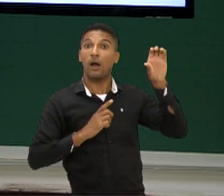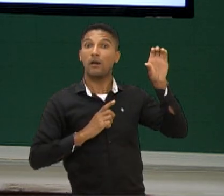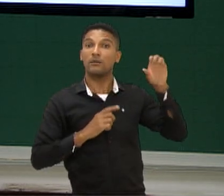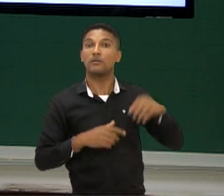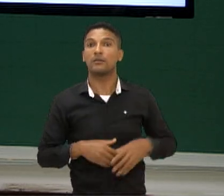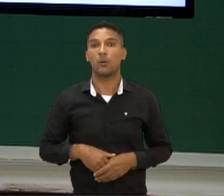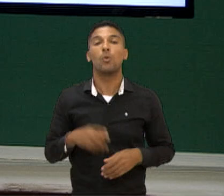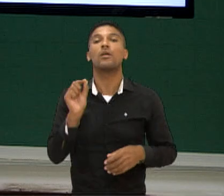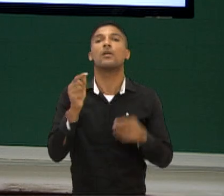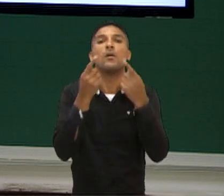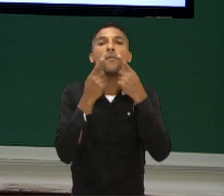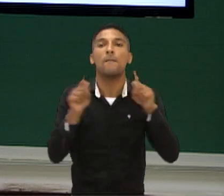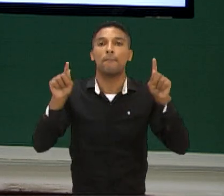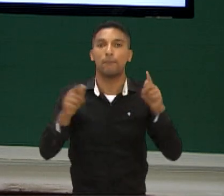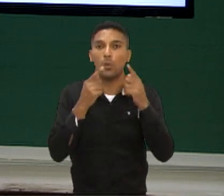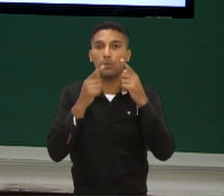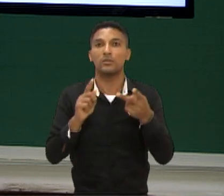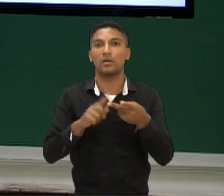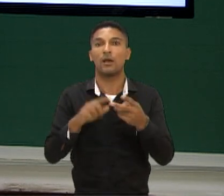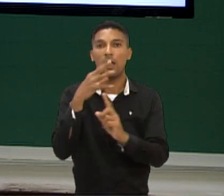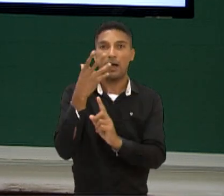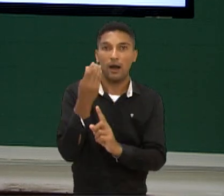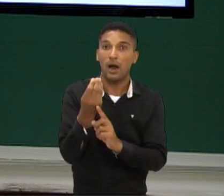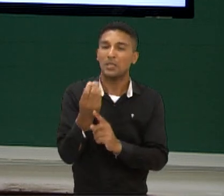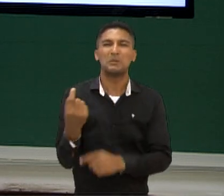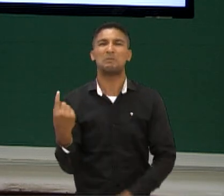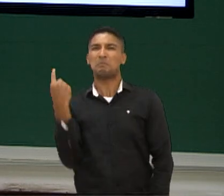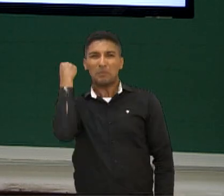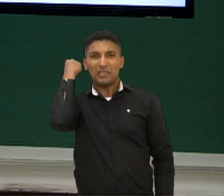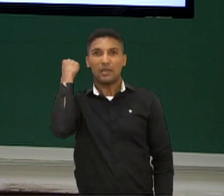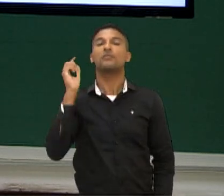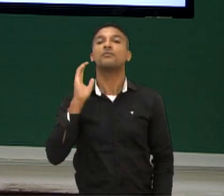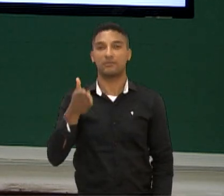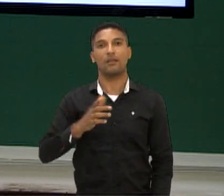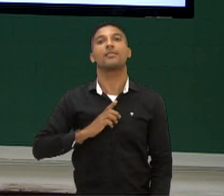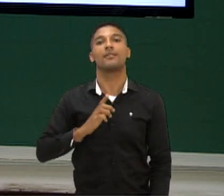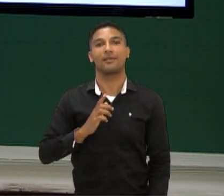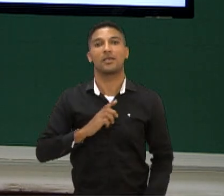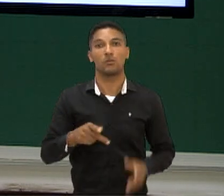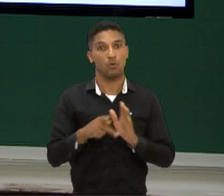vontade, essa necessidade de nos expressar.